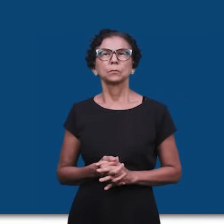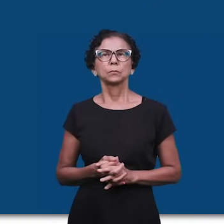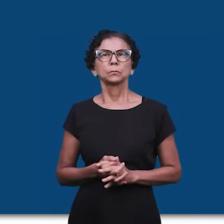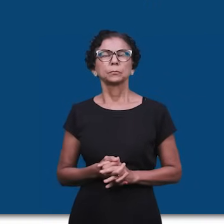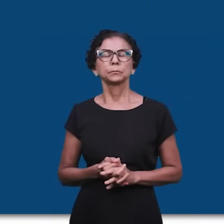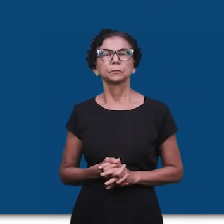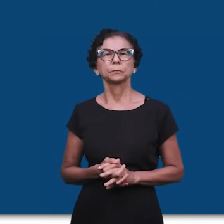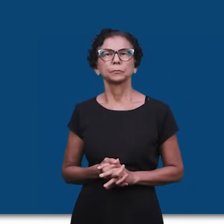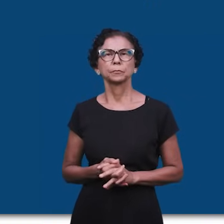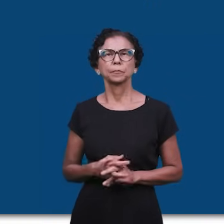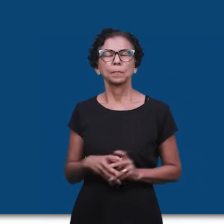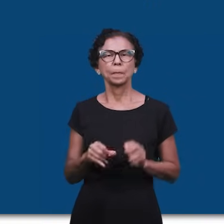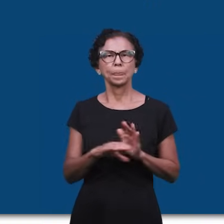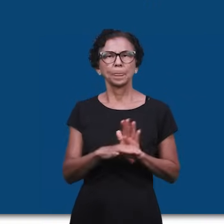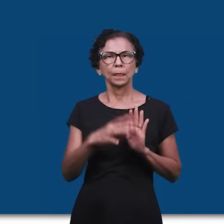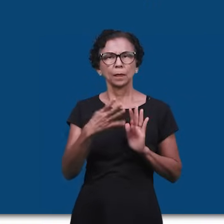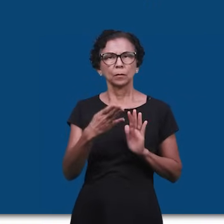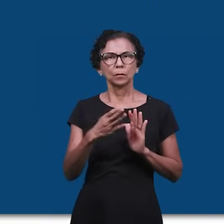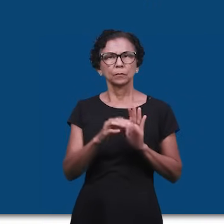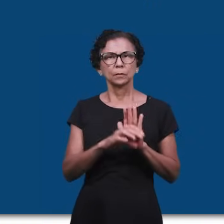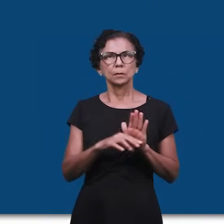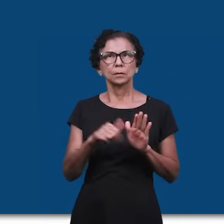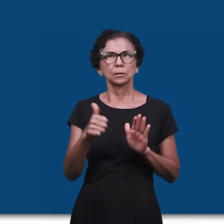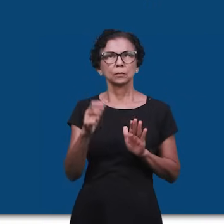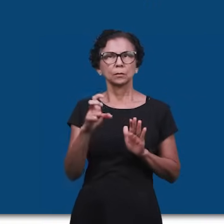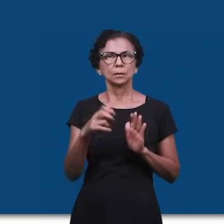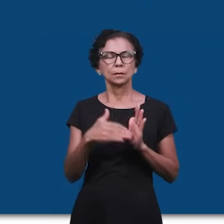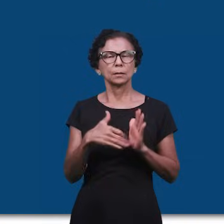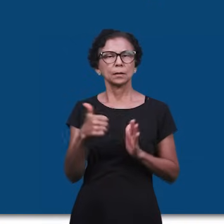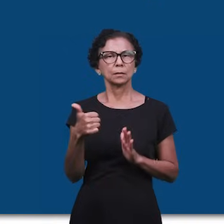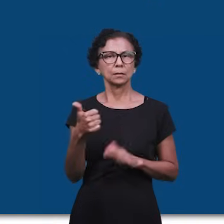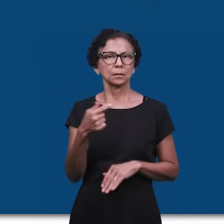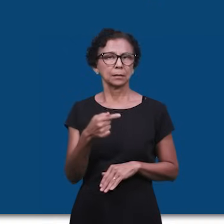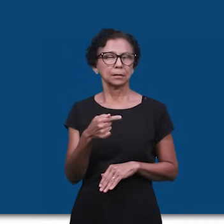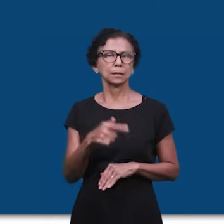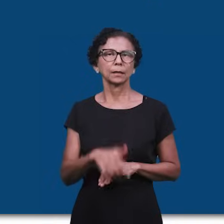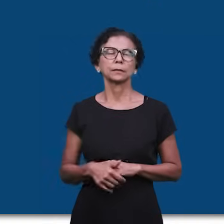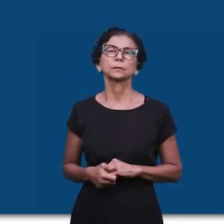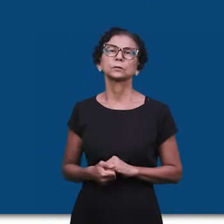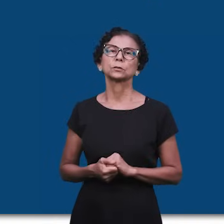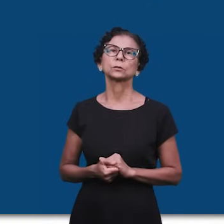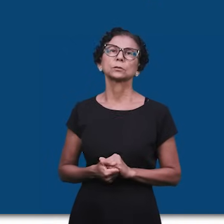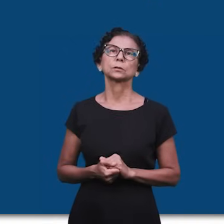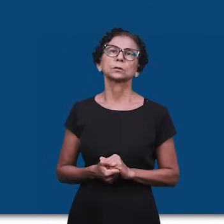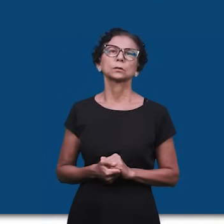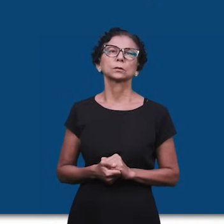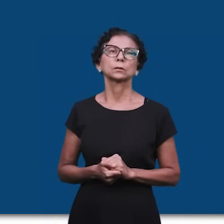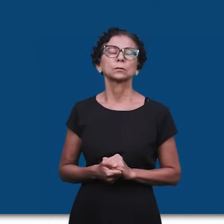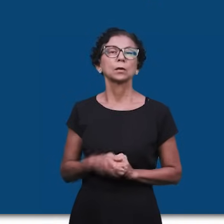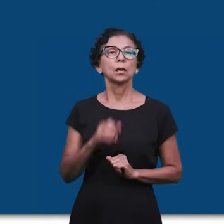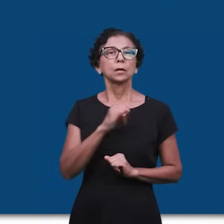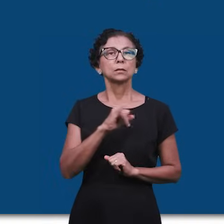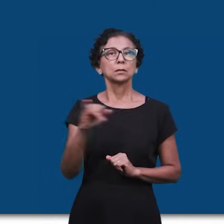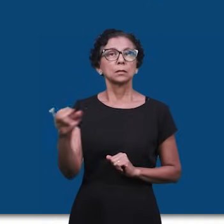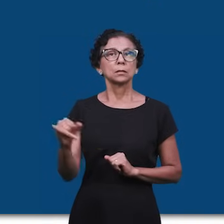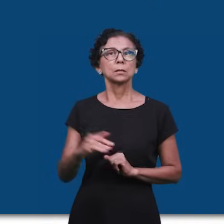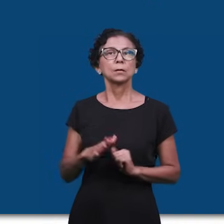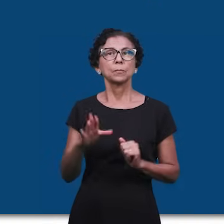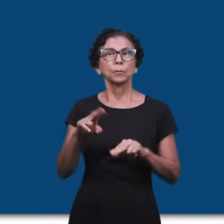capítulo 4, versículo 15 e 17, que dizemos-vos, pois, isto pela palavra do Senhor,